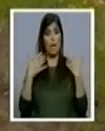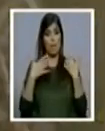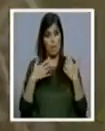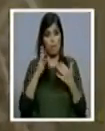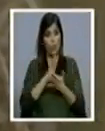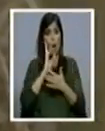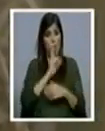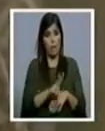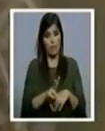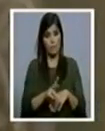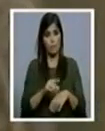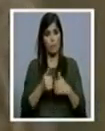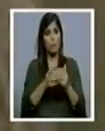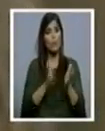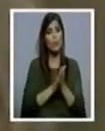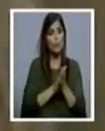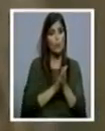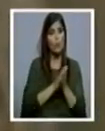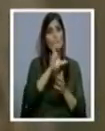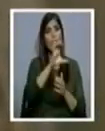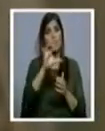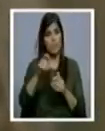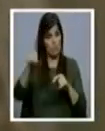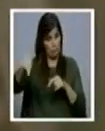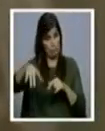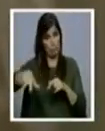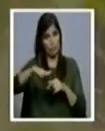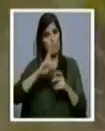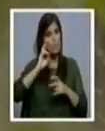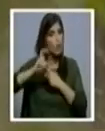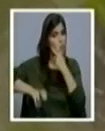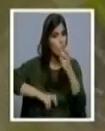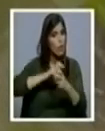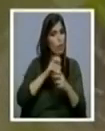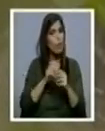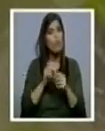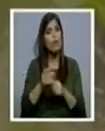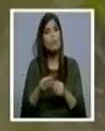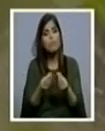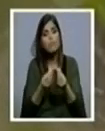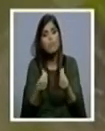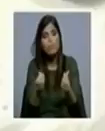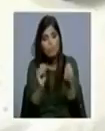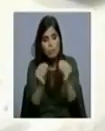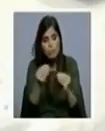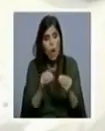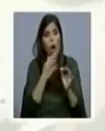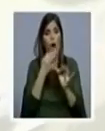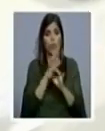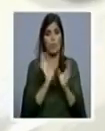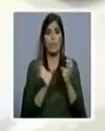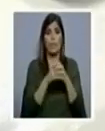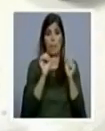transparecia só de olhar. Todos os cientistas do Resto Valum estão em busca do composto agrícola ótimo. A equipa